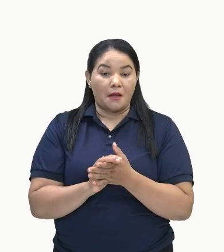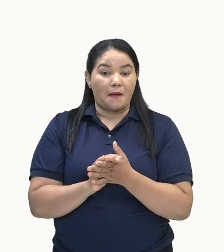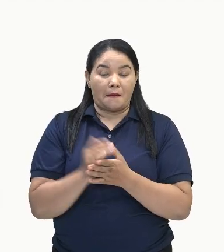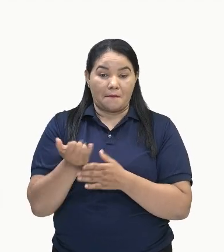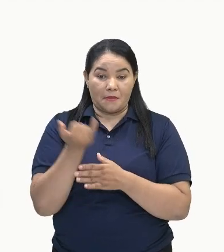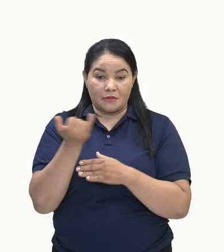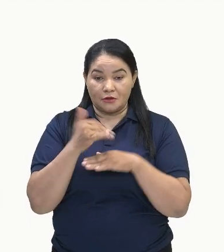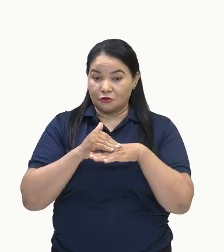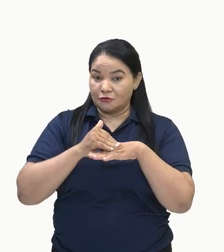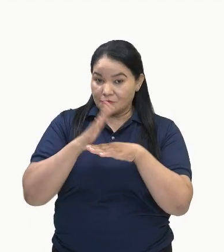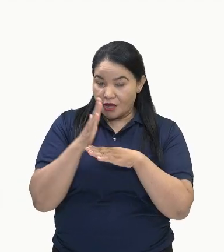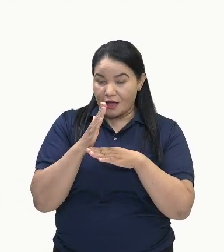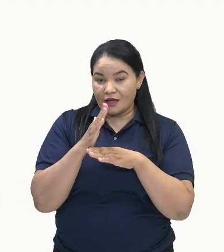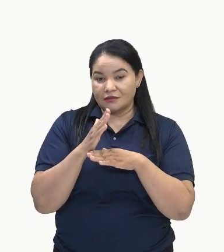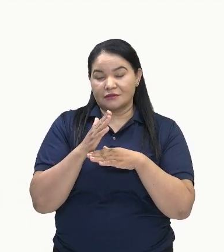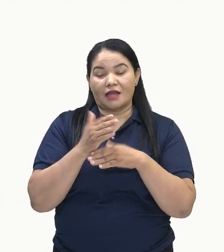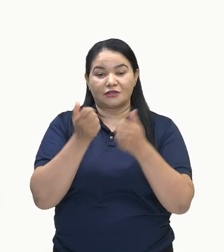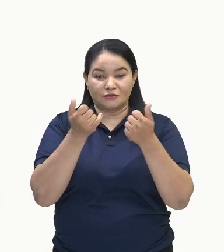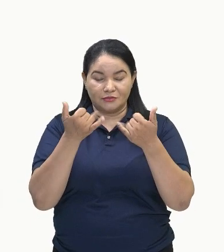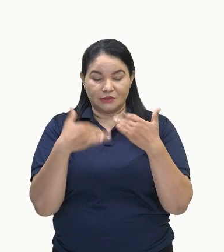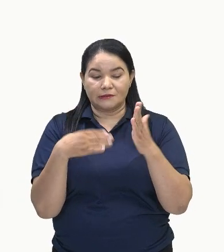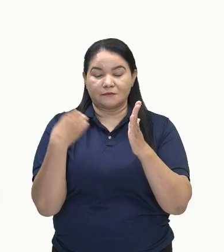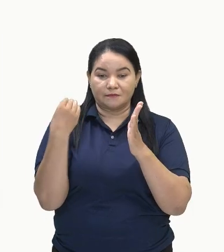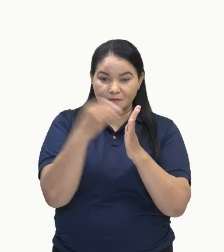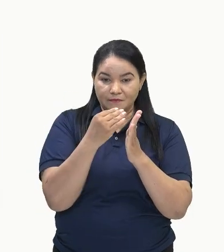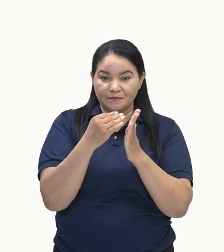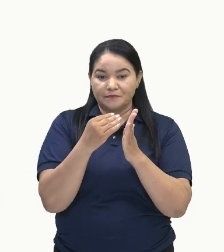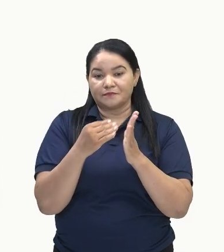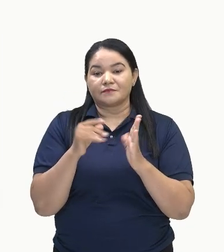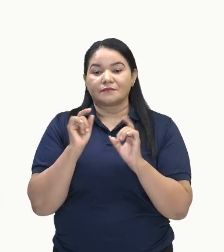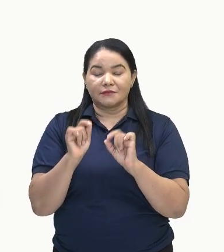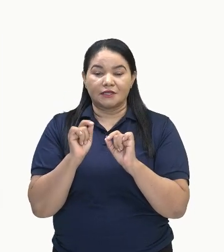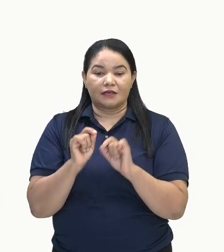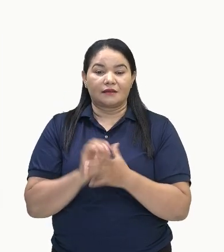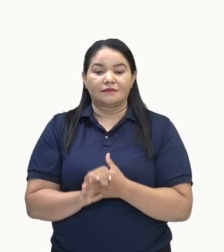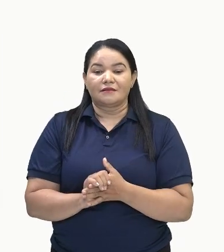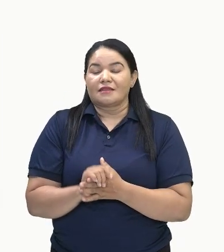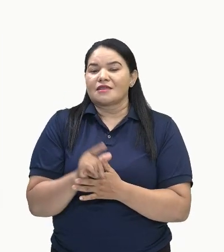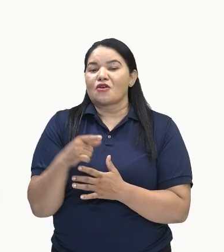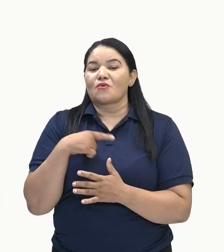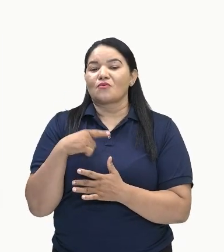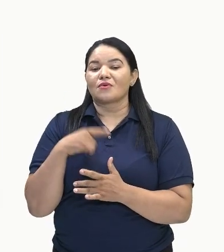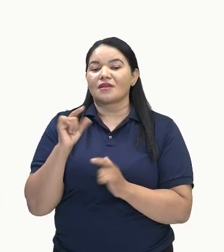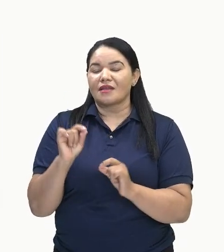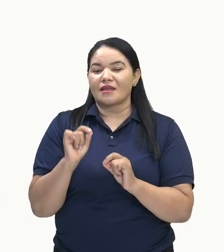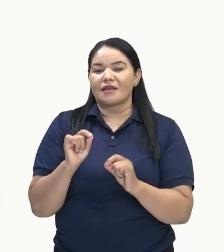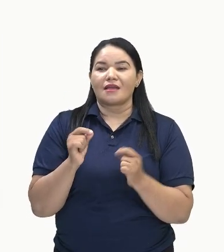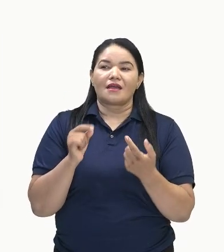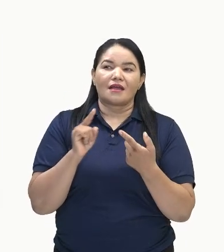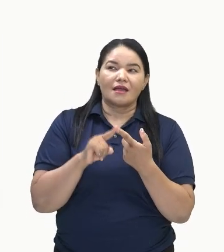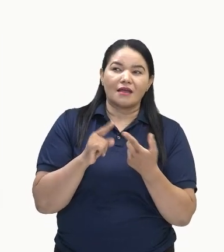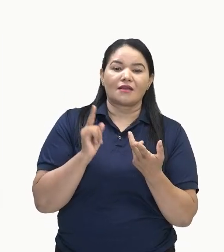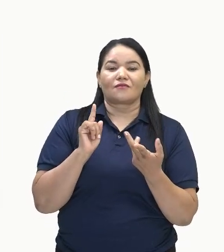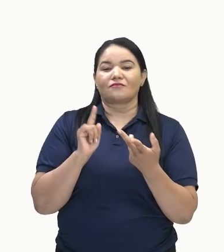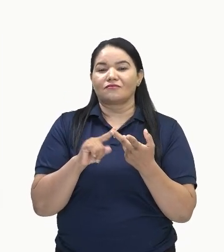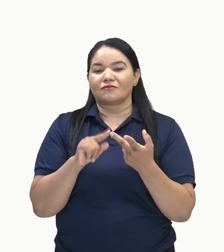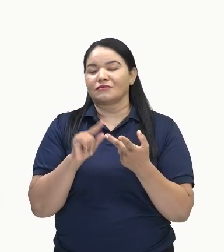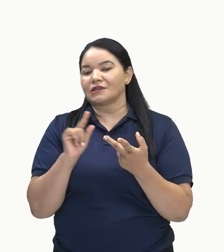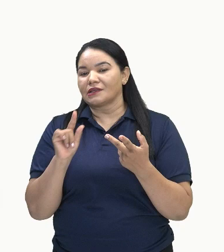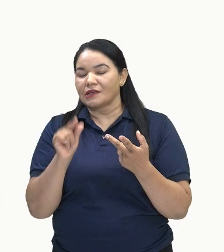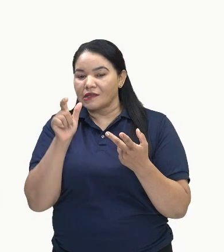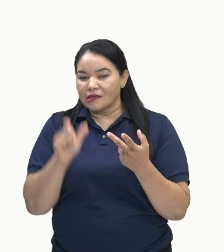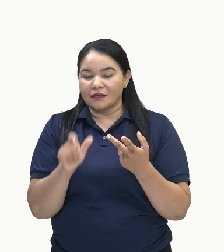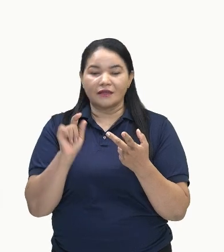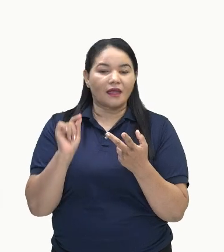é dito antes. Então, o que é que vem mais importante? Vem o quê? Quem? Como? Então, essas